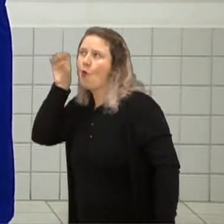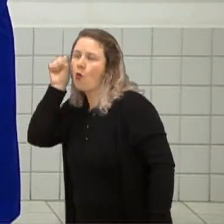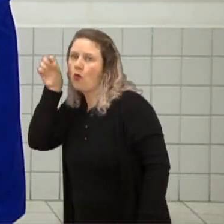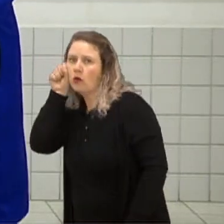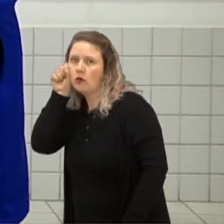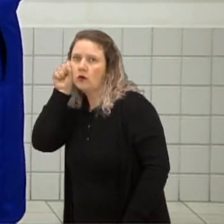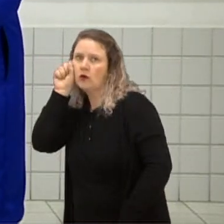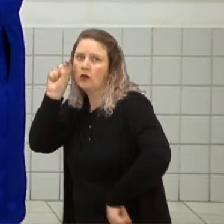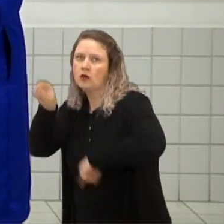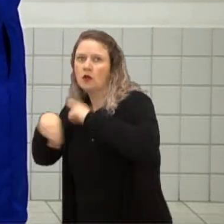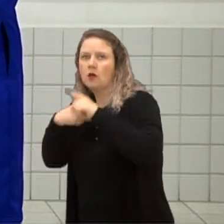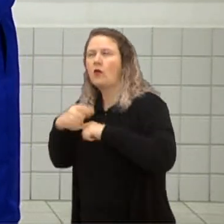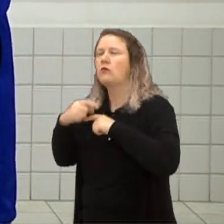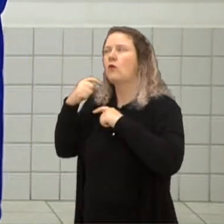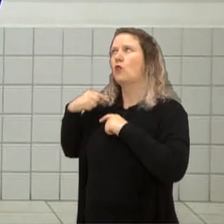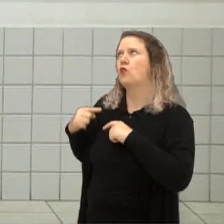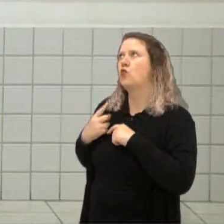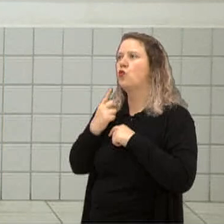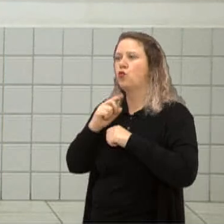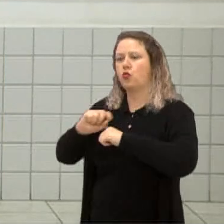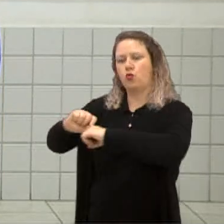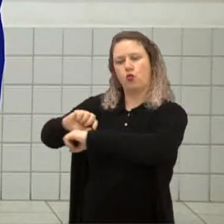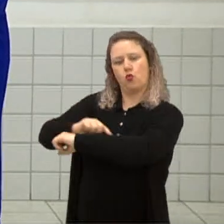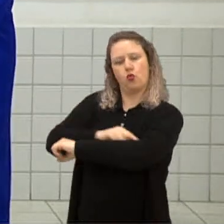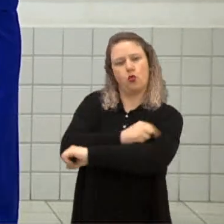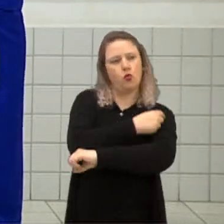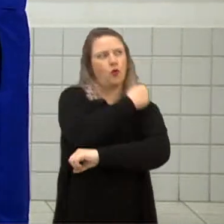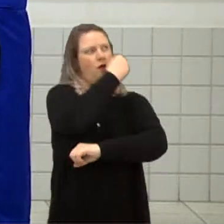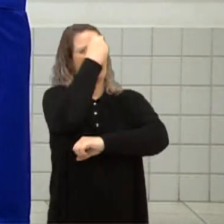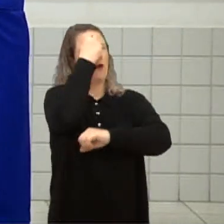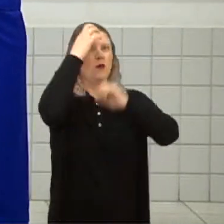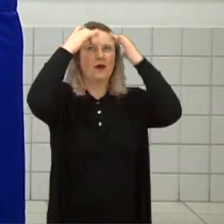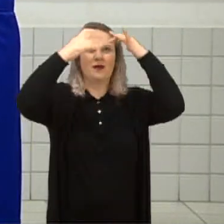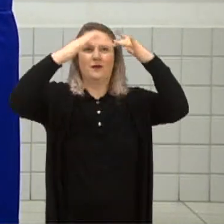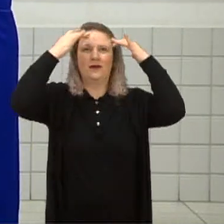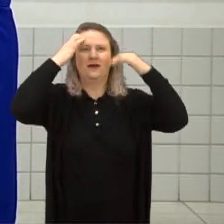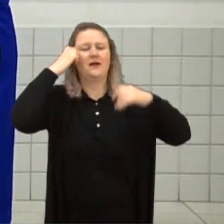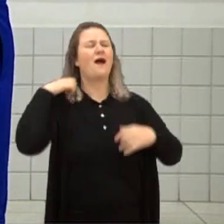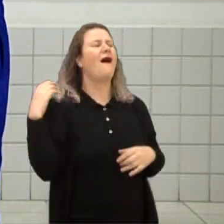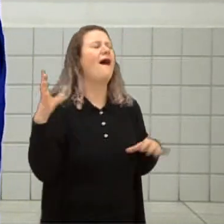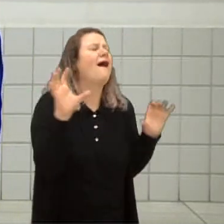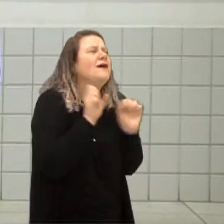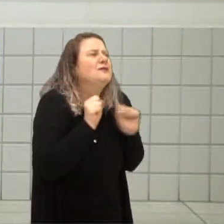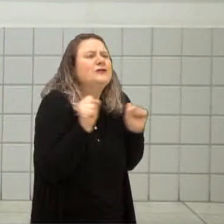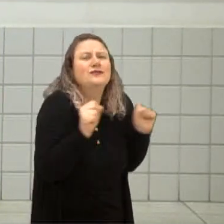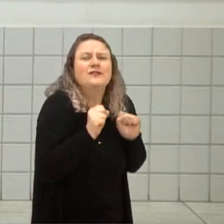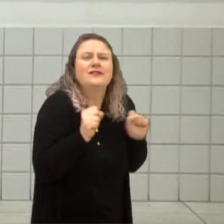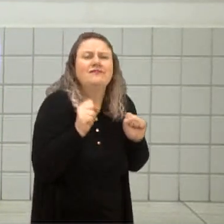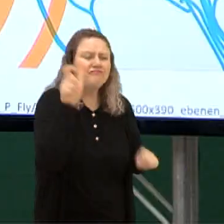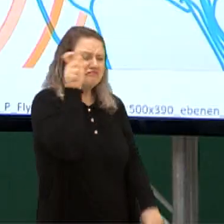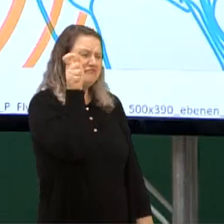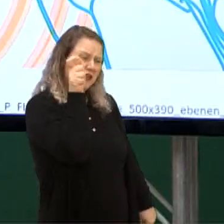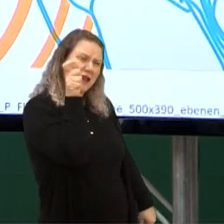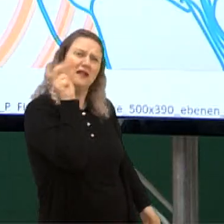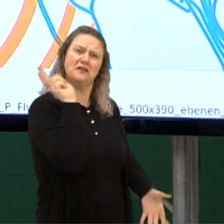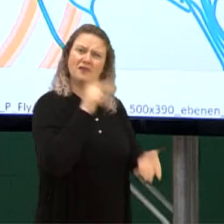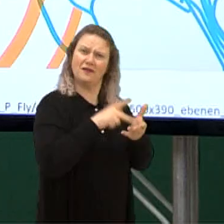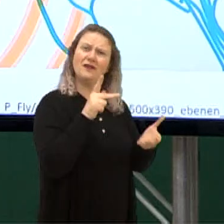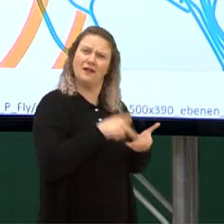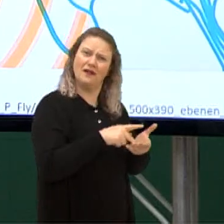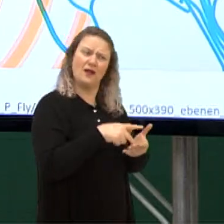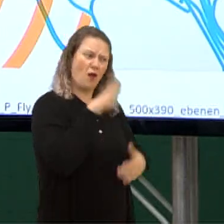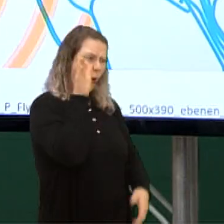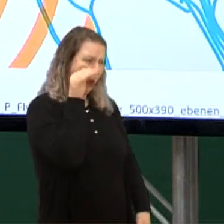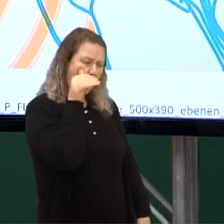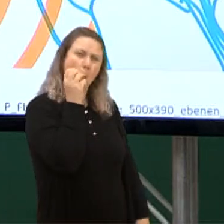depois envia para o cérebro, que interpreta o sinal. Olha que Perfeito, bacana. Adorei, Iris, super interessante essa sua colocação, sua